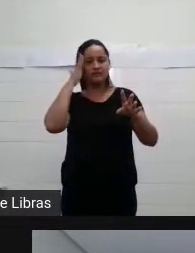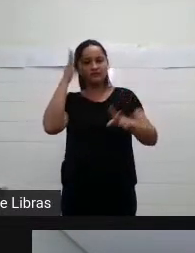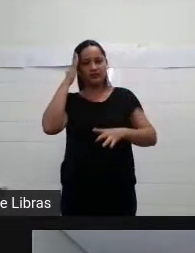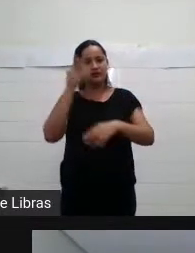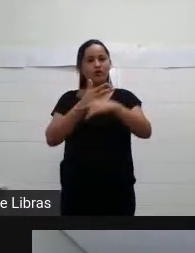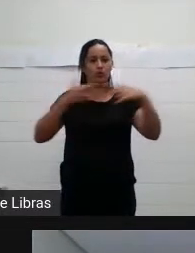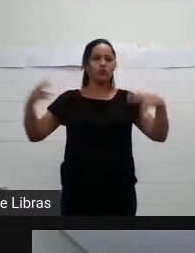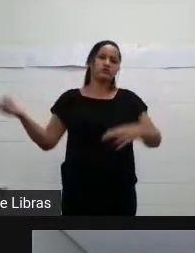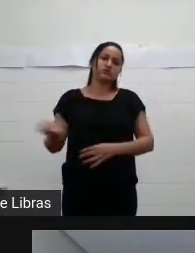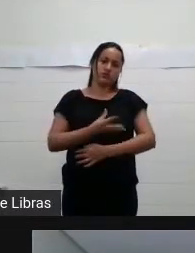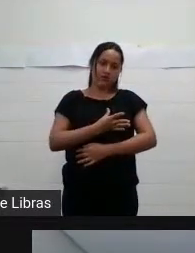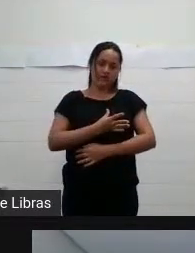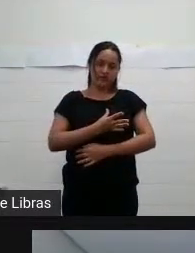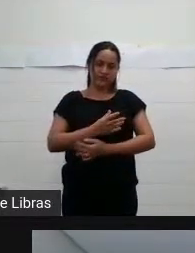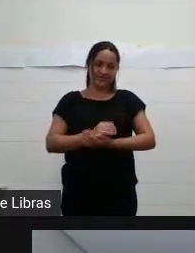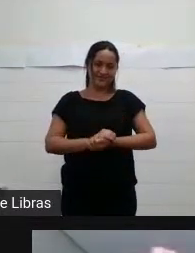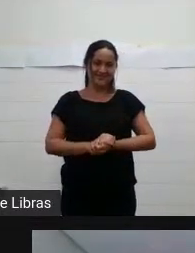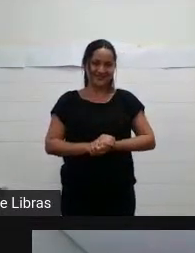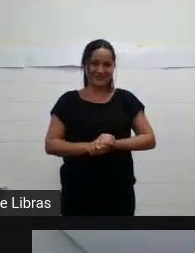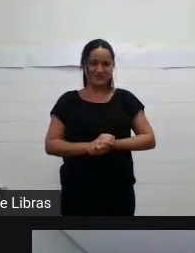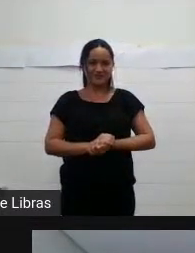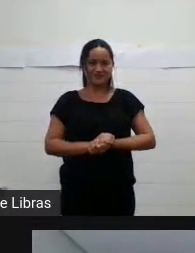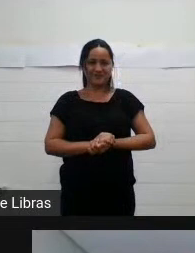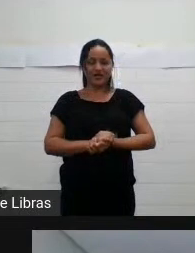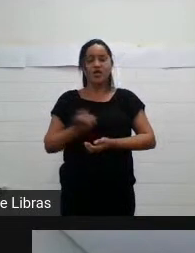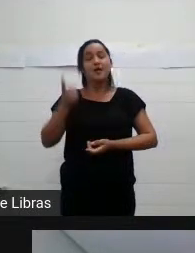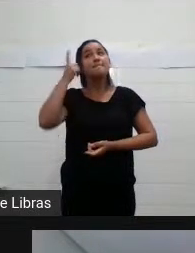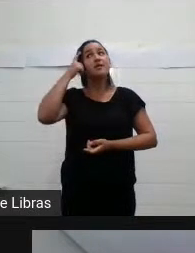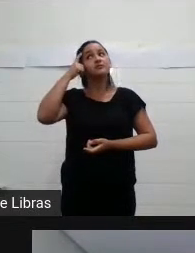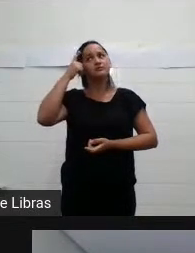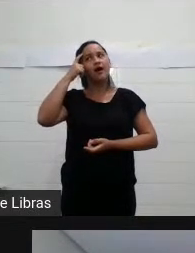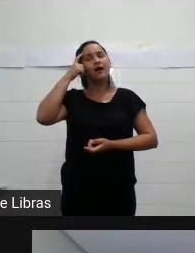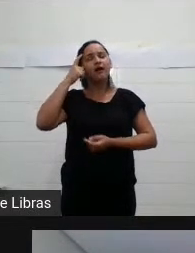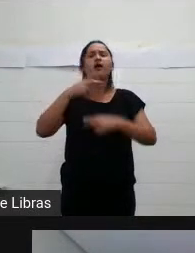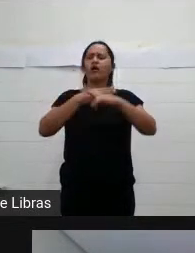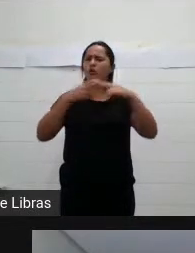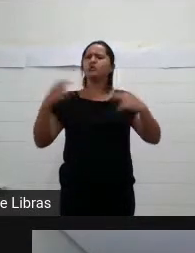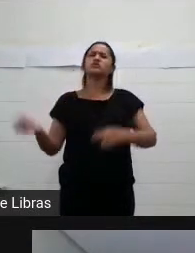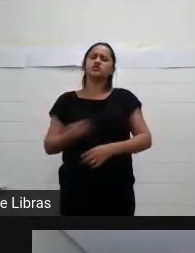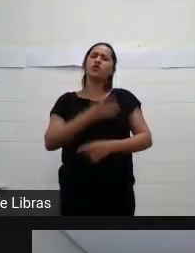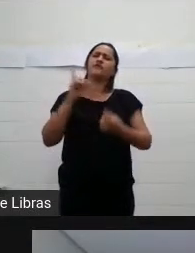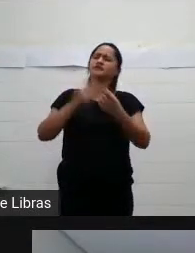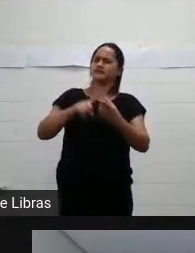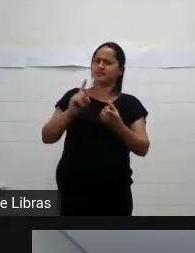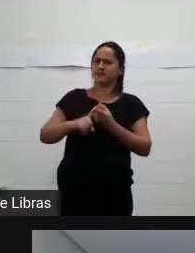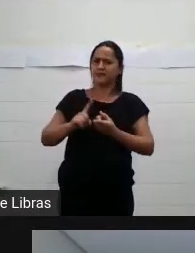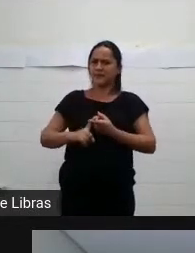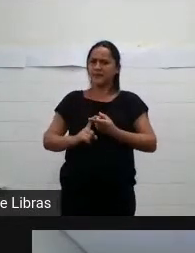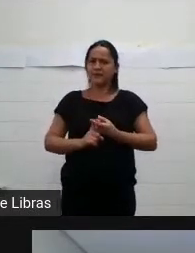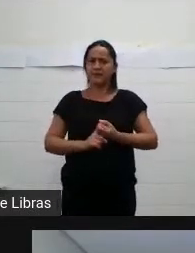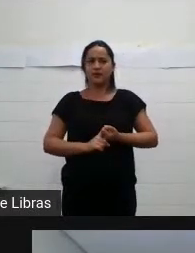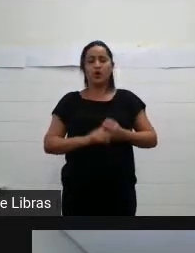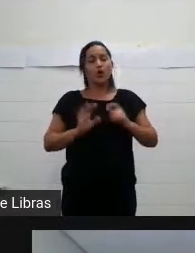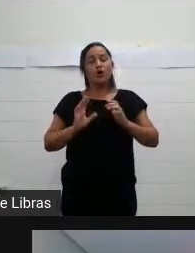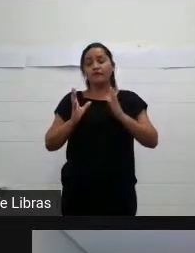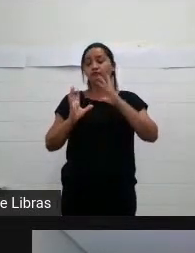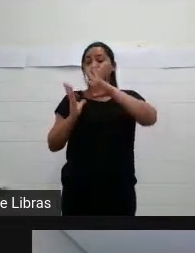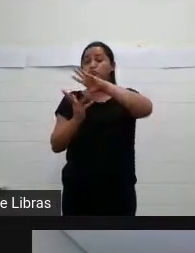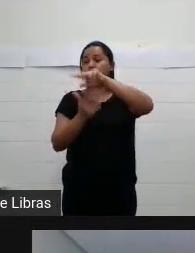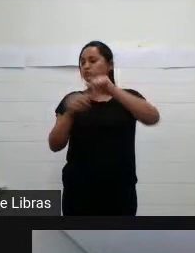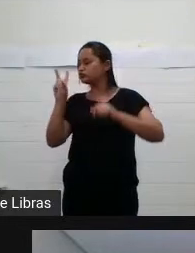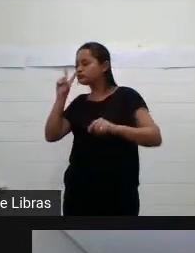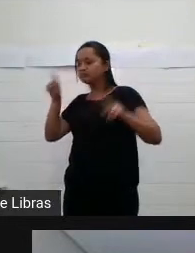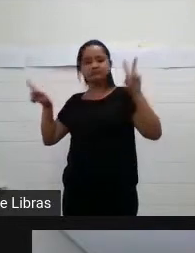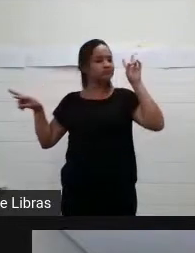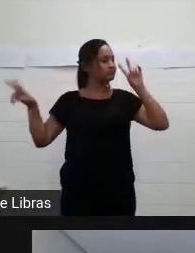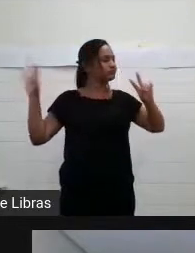maneira, comece a partir daí a repensar não só, né, a si, o mundo à sua volta e quem